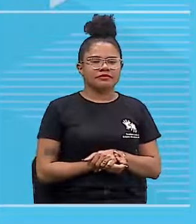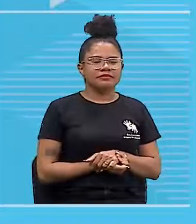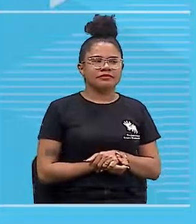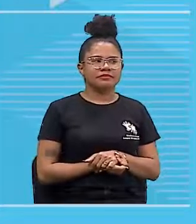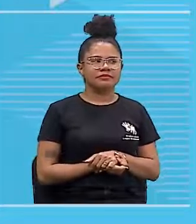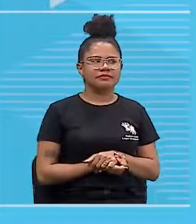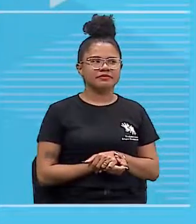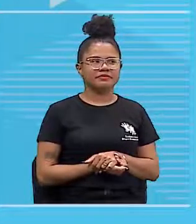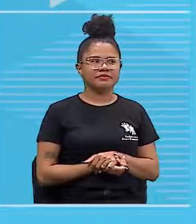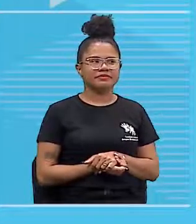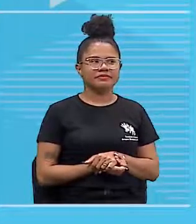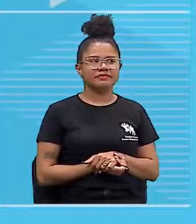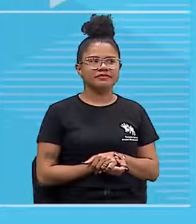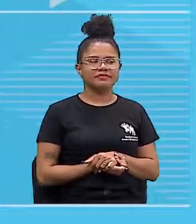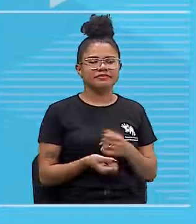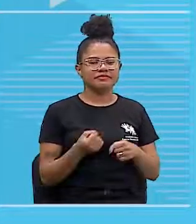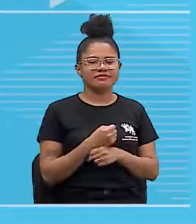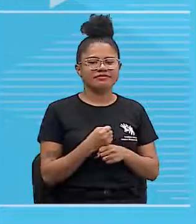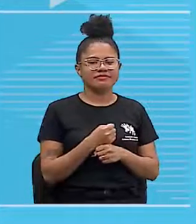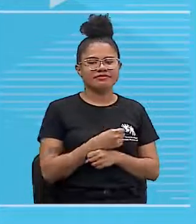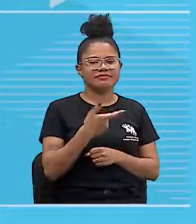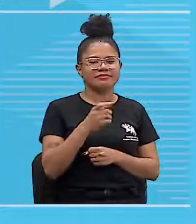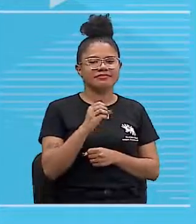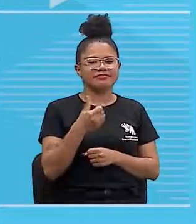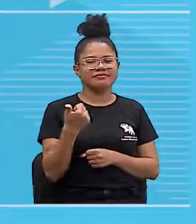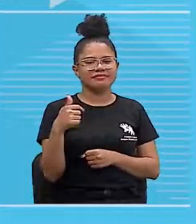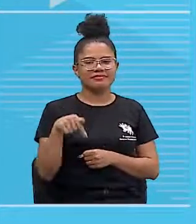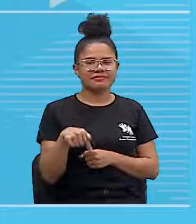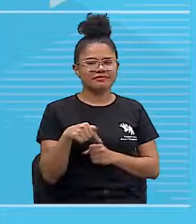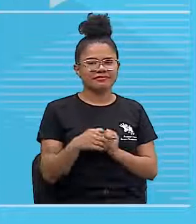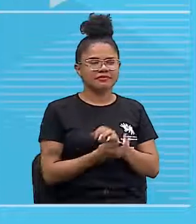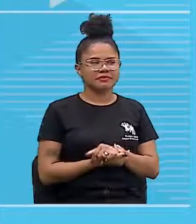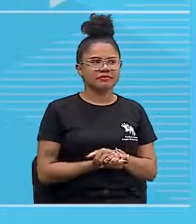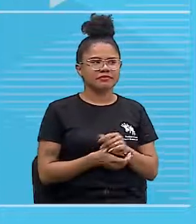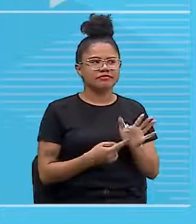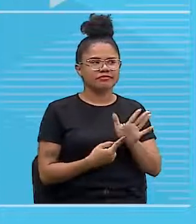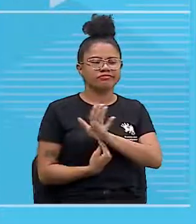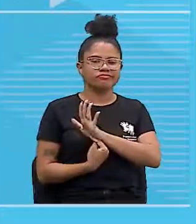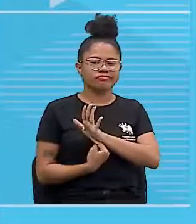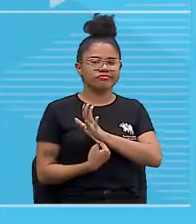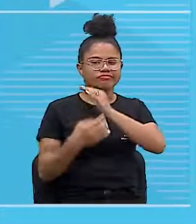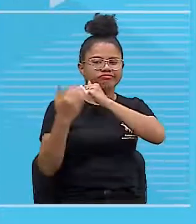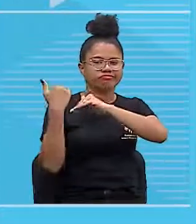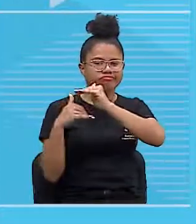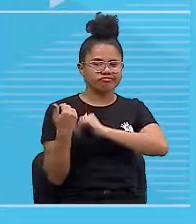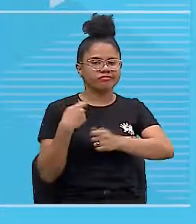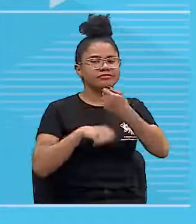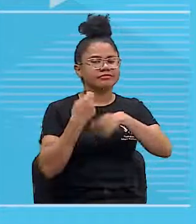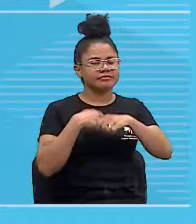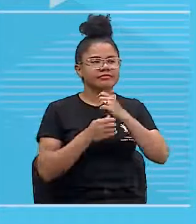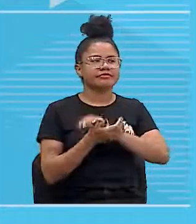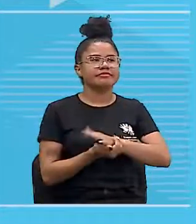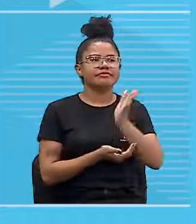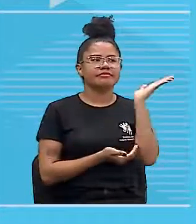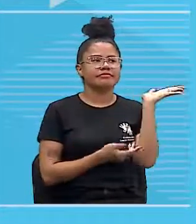aumento da informalidade no ano 2017 reflexo da estagnação da economia Olha